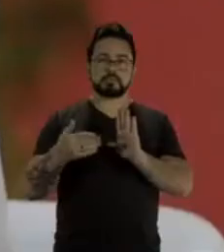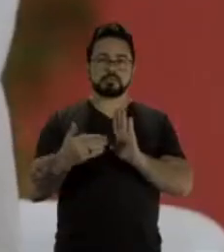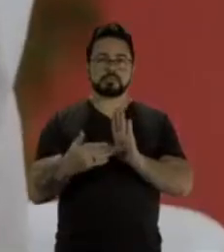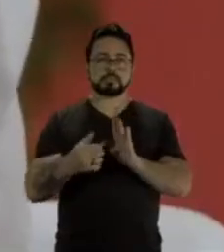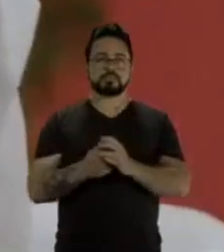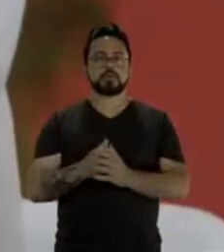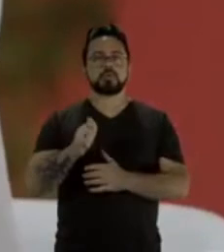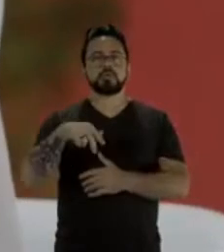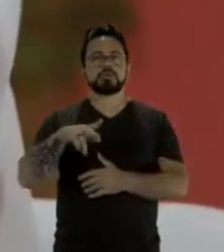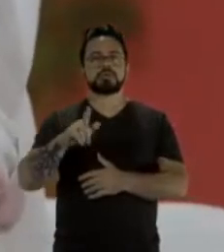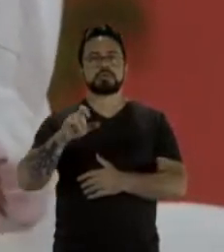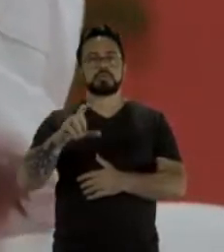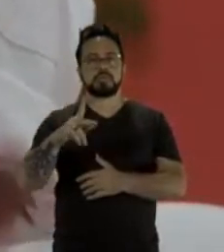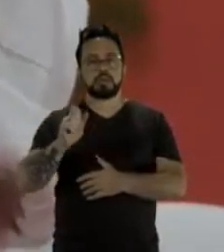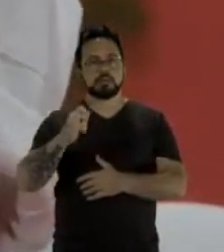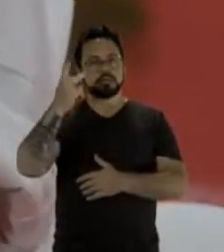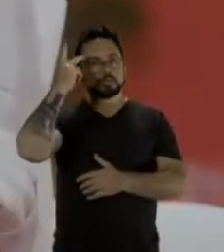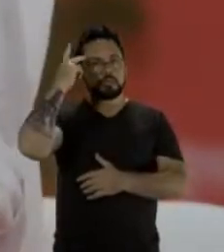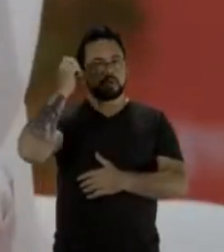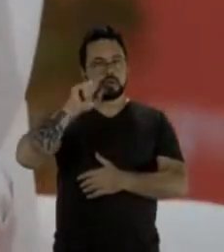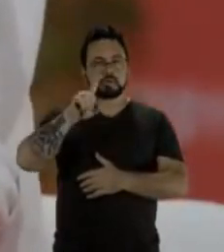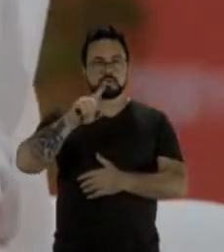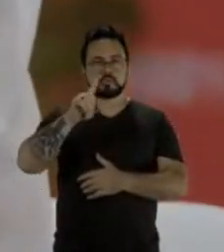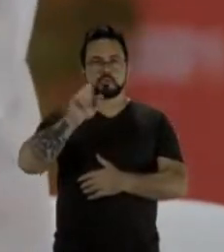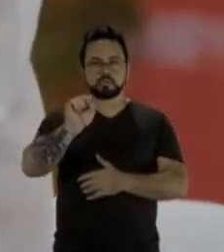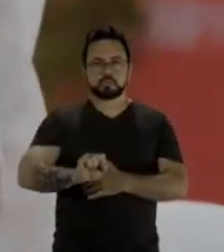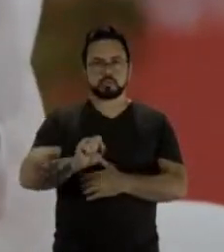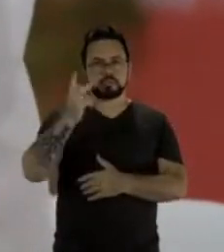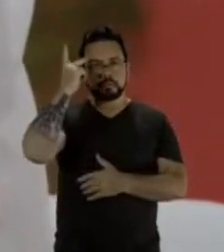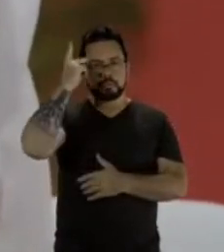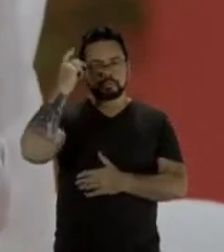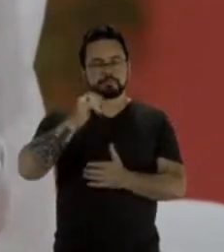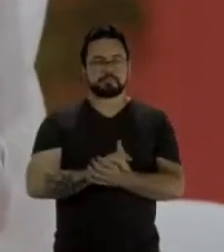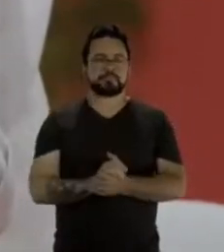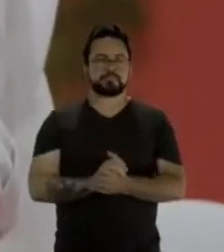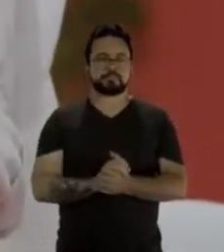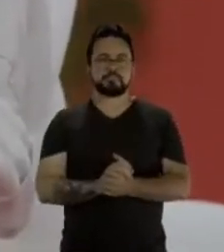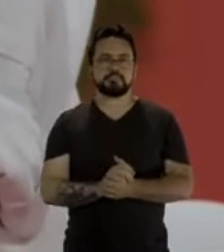no Jardim Ângela, infelizmente eu esqueci o nome, infelizmente mesmo, que